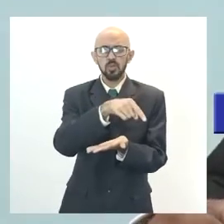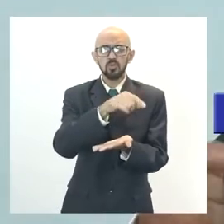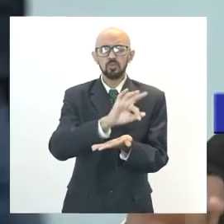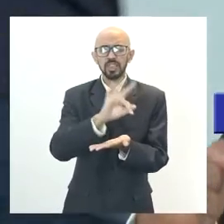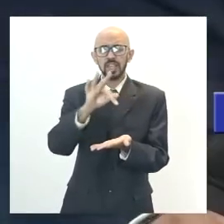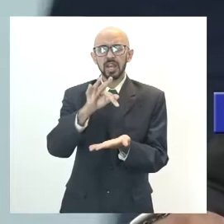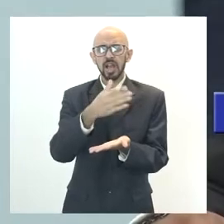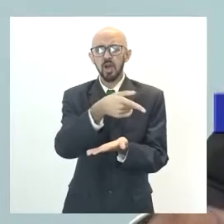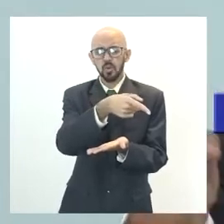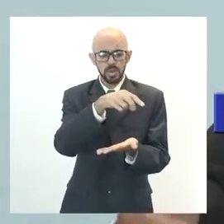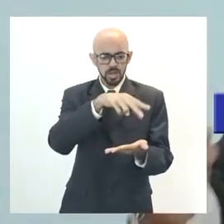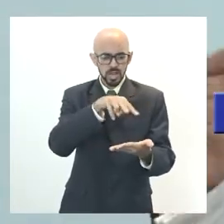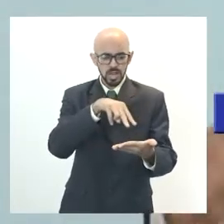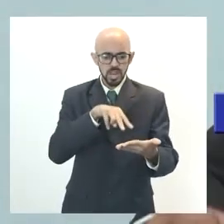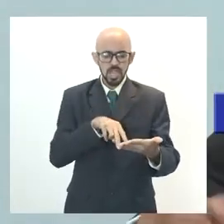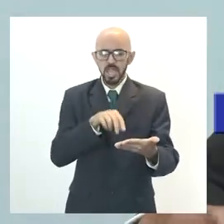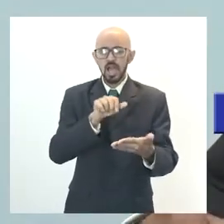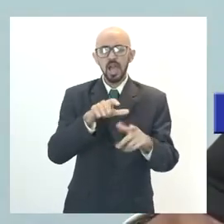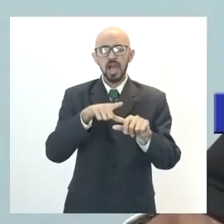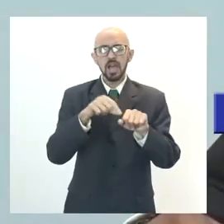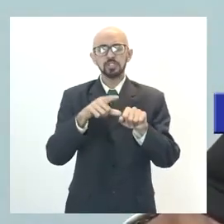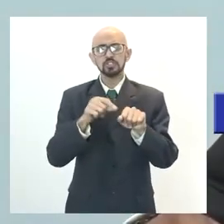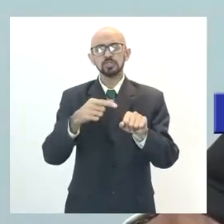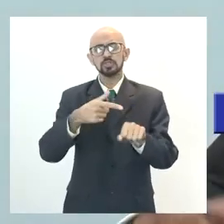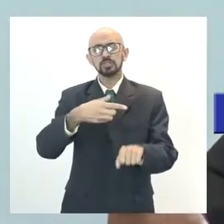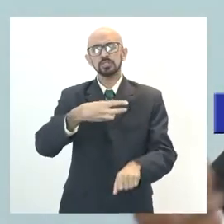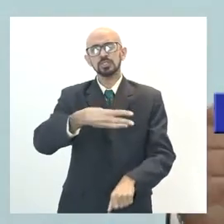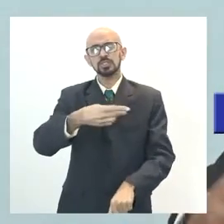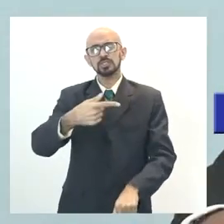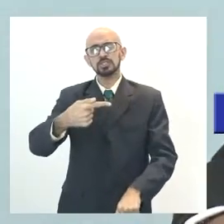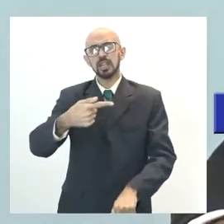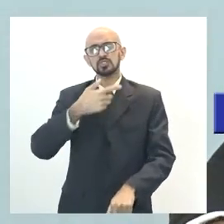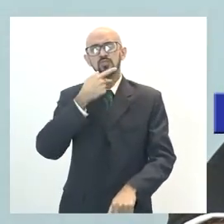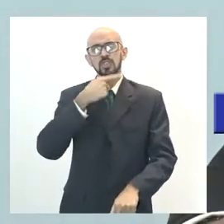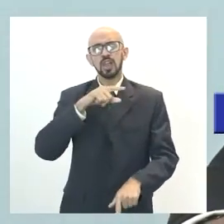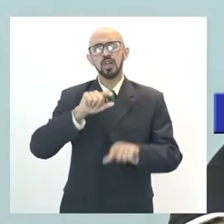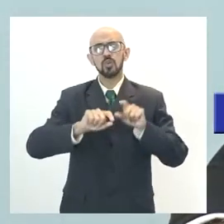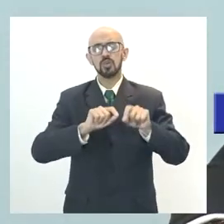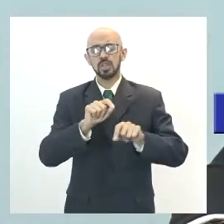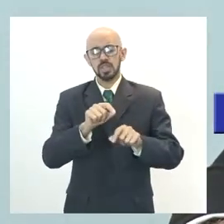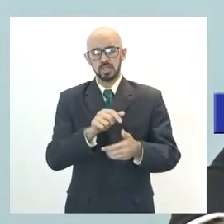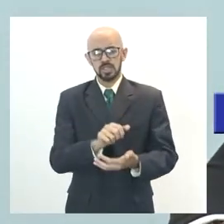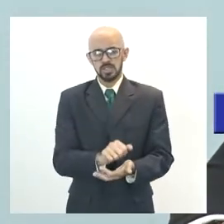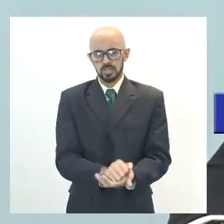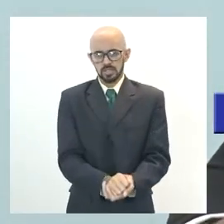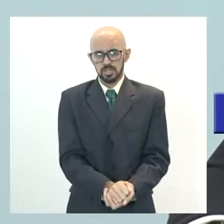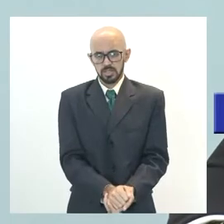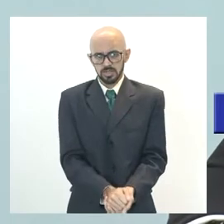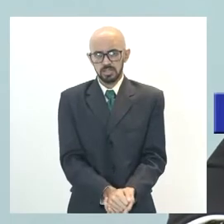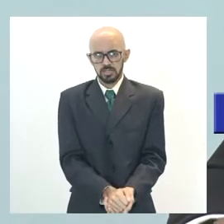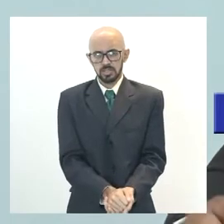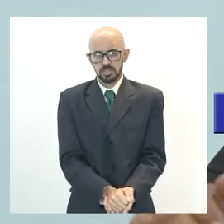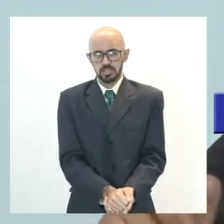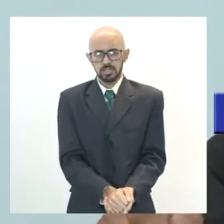Constituição Federal Vamos ler Artigo 37 da Constituição que fala Artigo 37 da Constituição